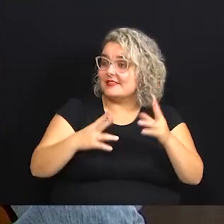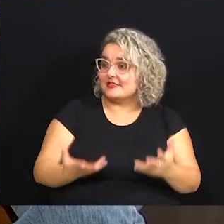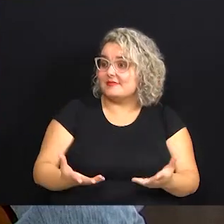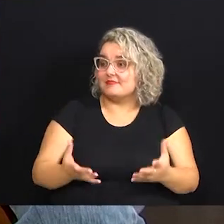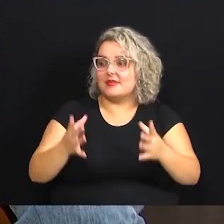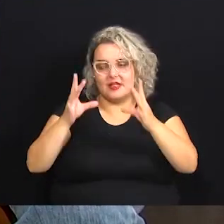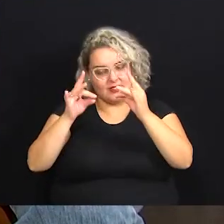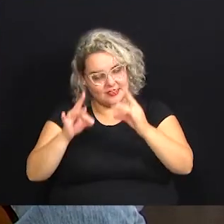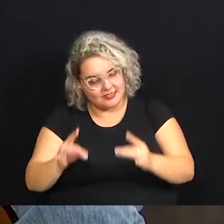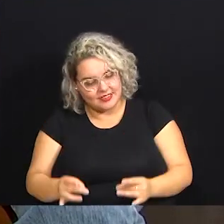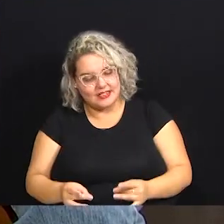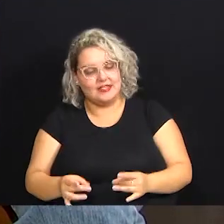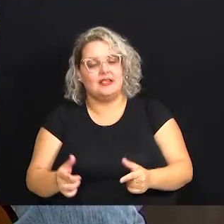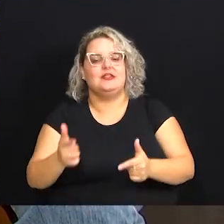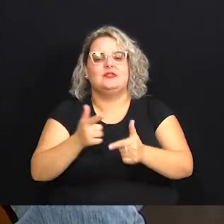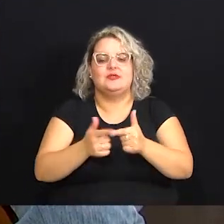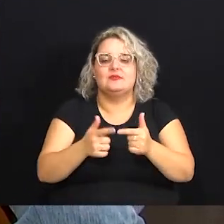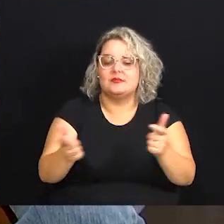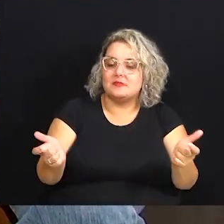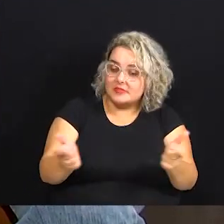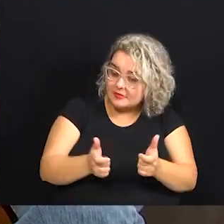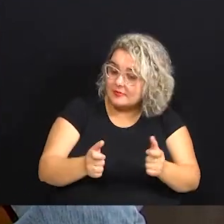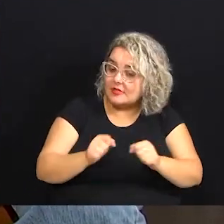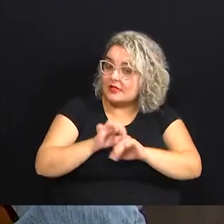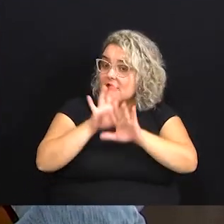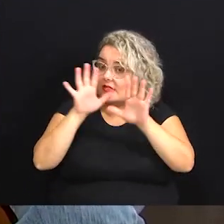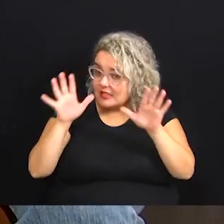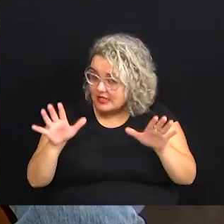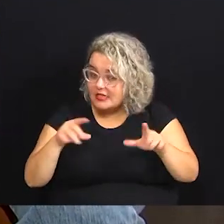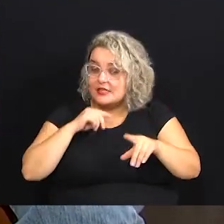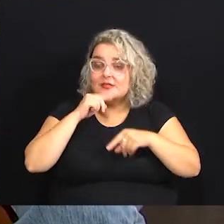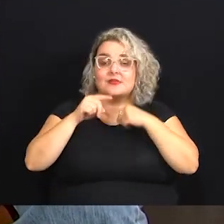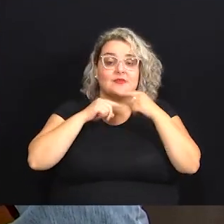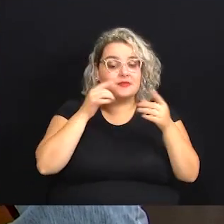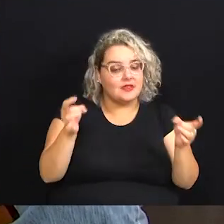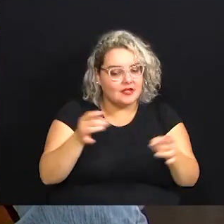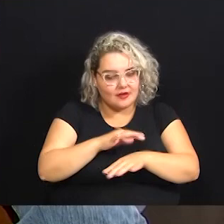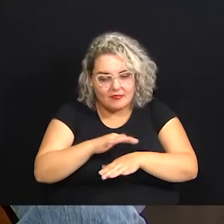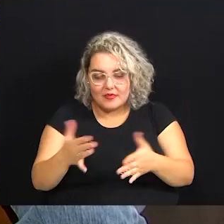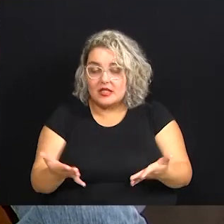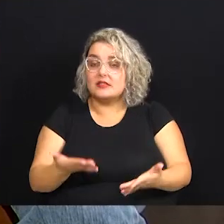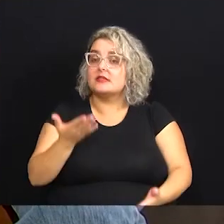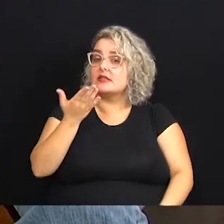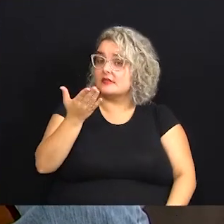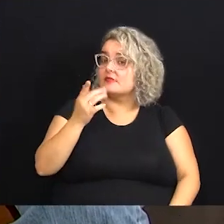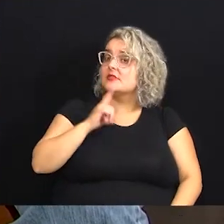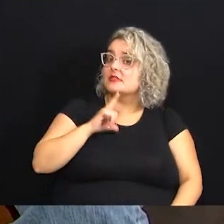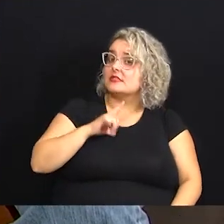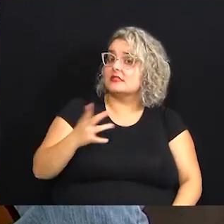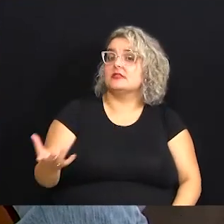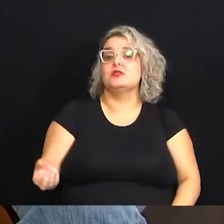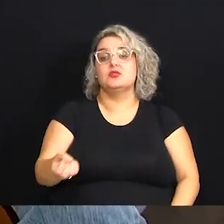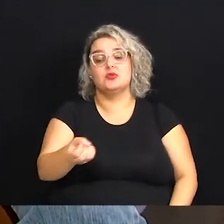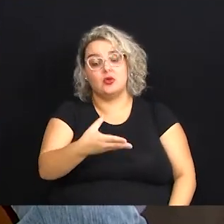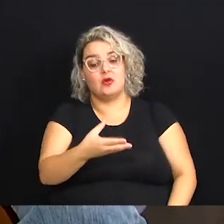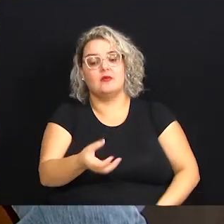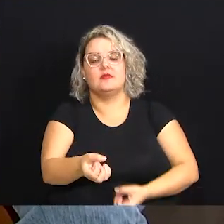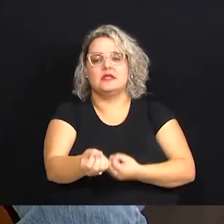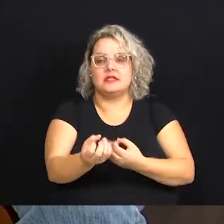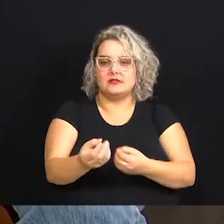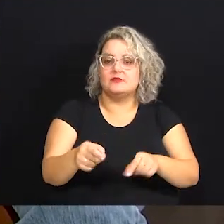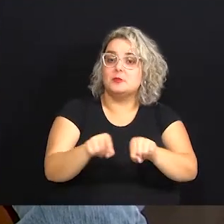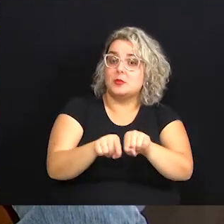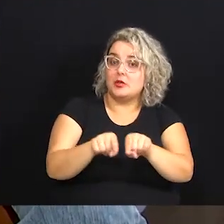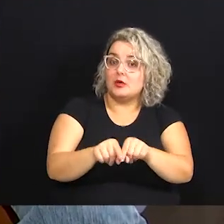tenha desmistificado aí, como ele falou, sobre essa questão, que tenha tirado dúvidas, que vocês tenham pego novas